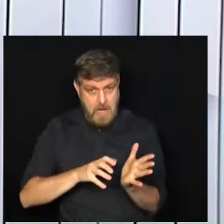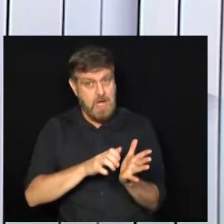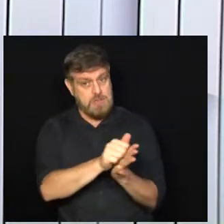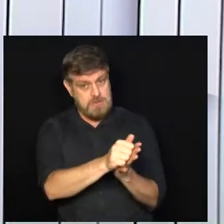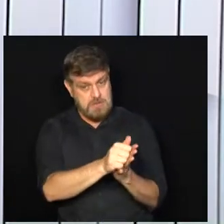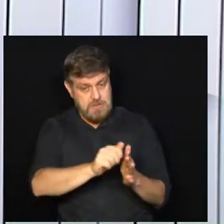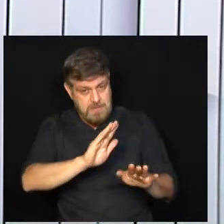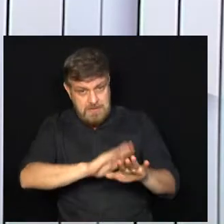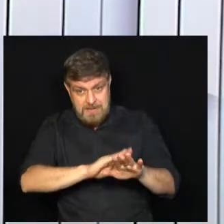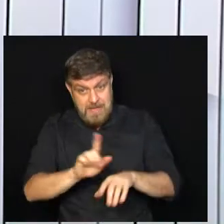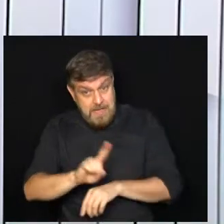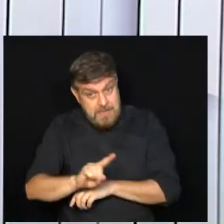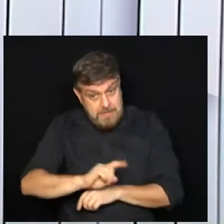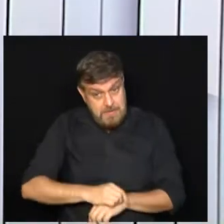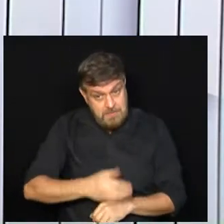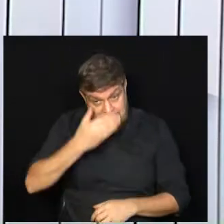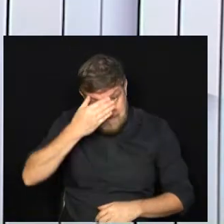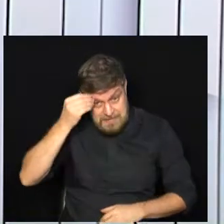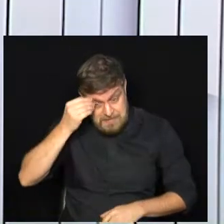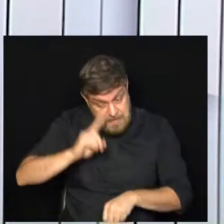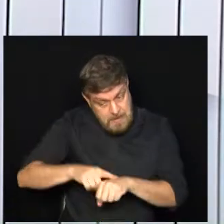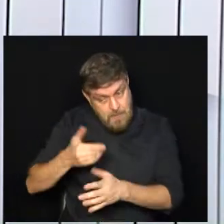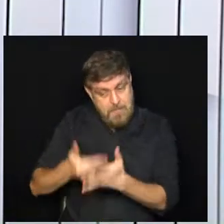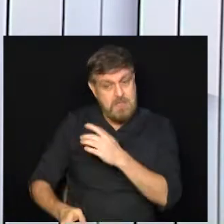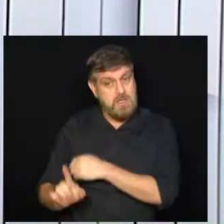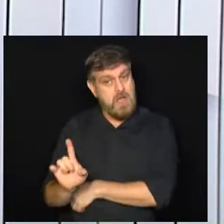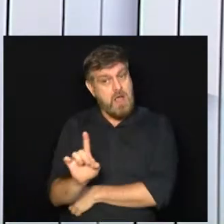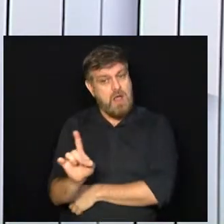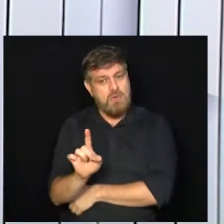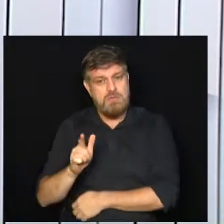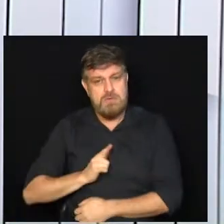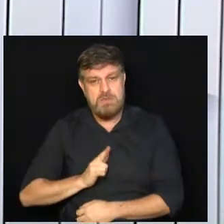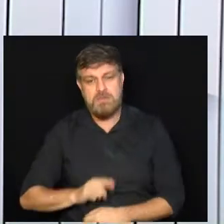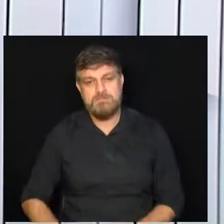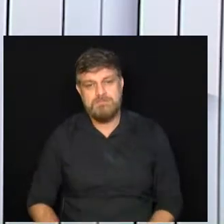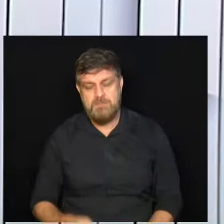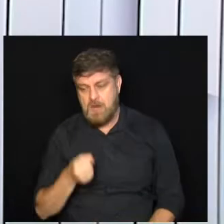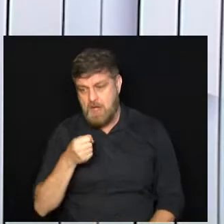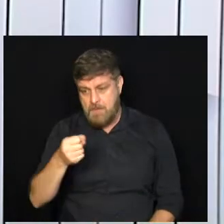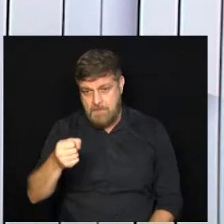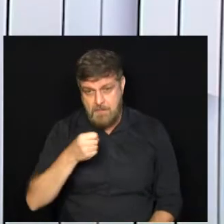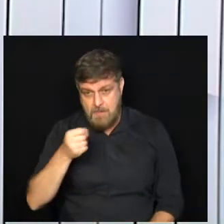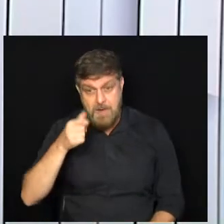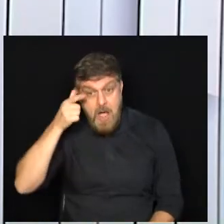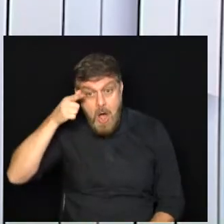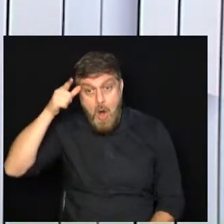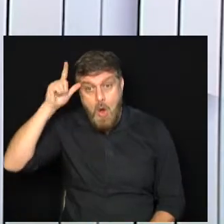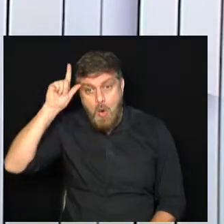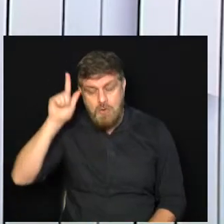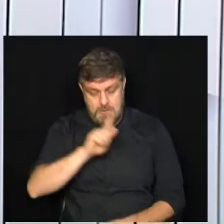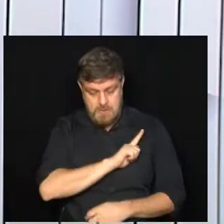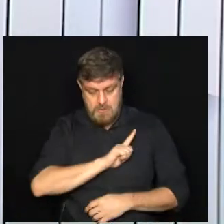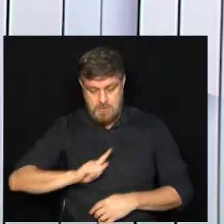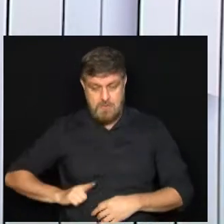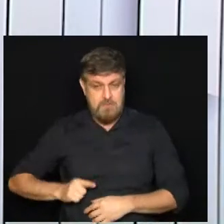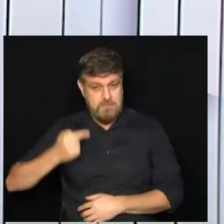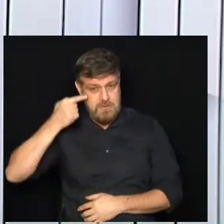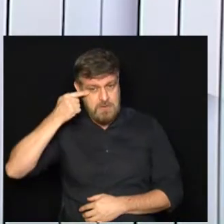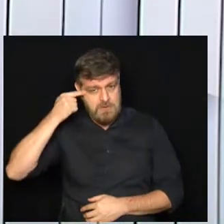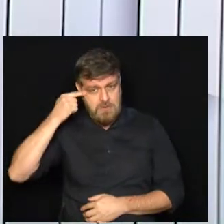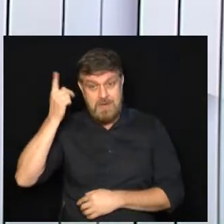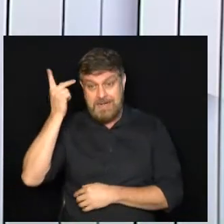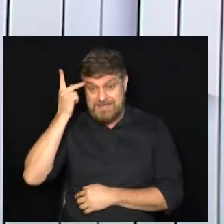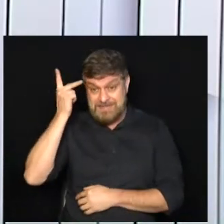agendamento, não perca tempo, hein? E em entrevista coletiva realizada ontem, o governador do estado, João